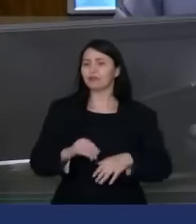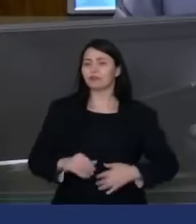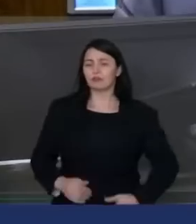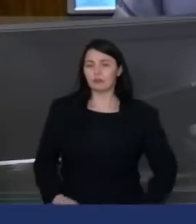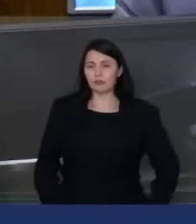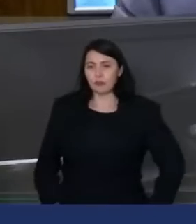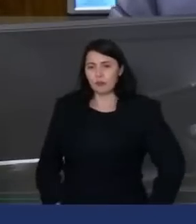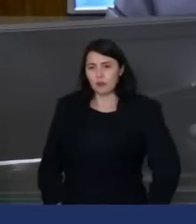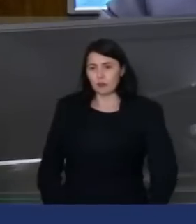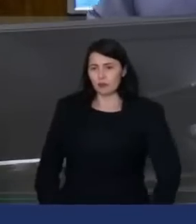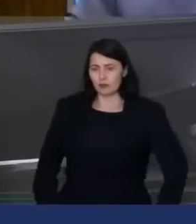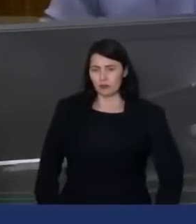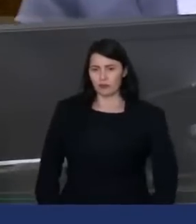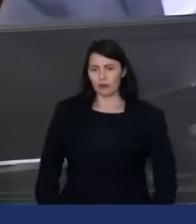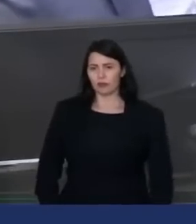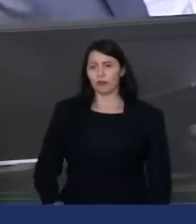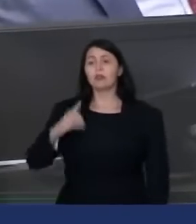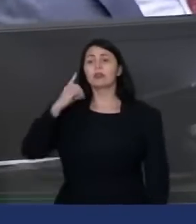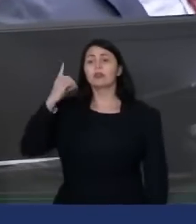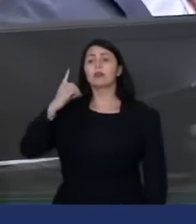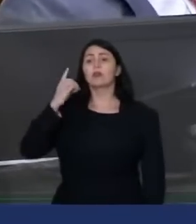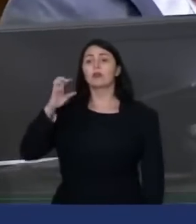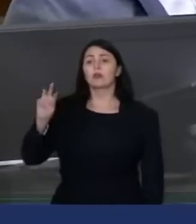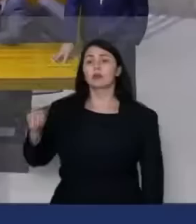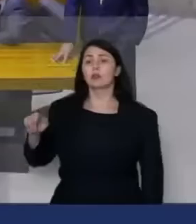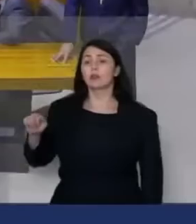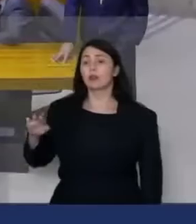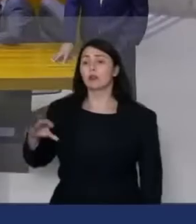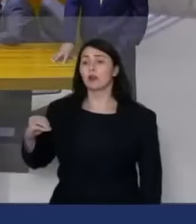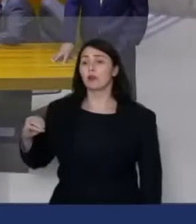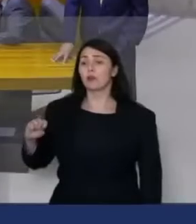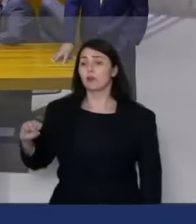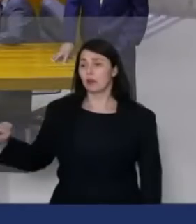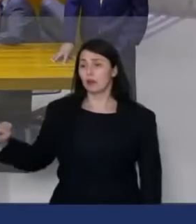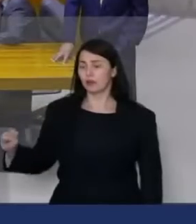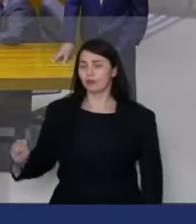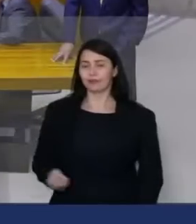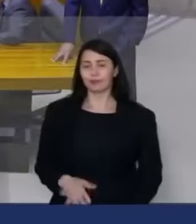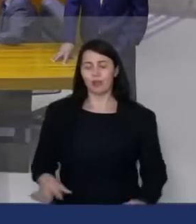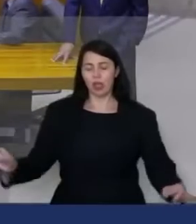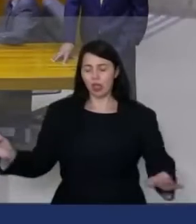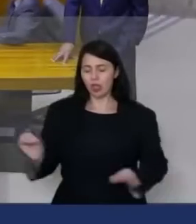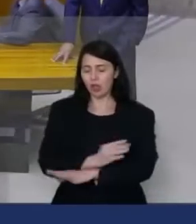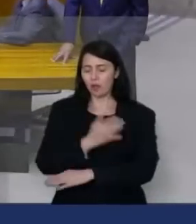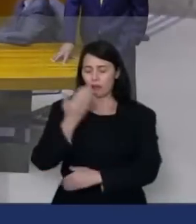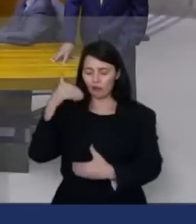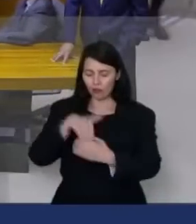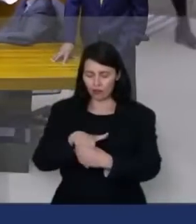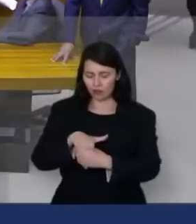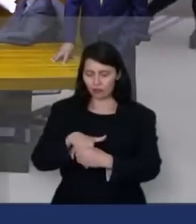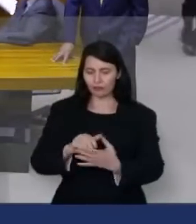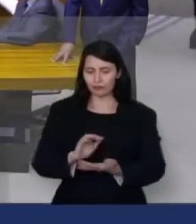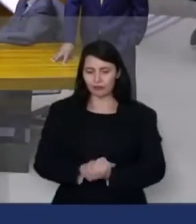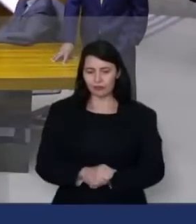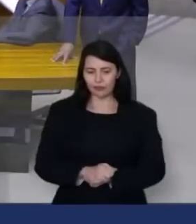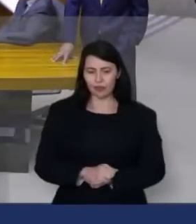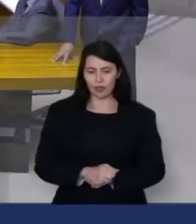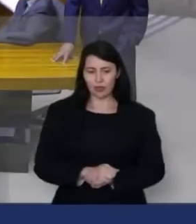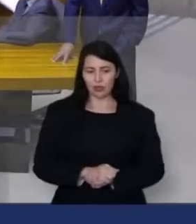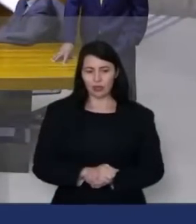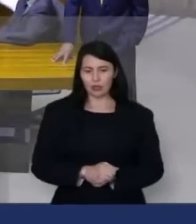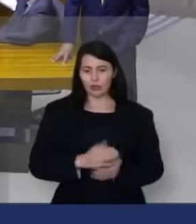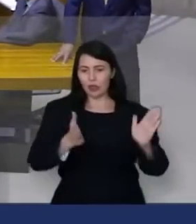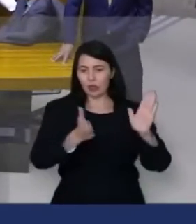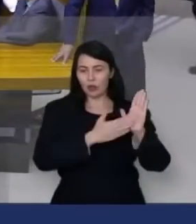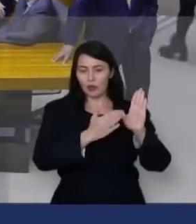Deputado Marcos Pereira está aí? Ah, obrigado. Está concluída, então, a votação da proposta de emenda à Constituição,